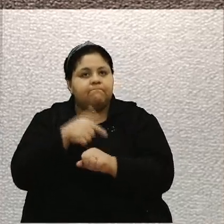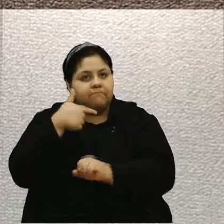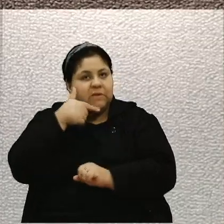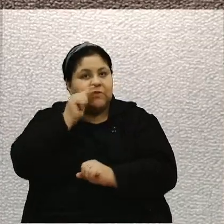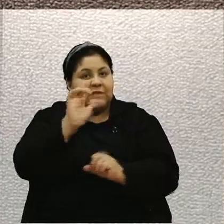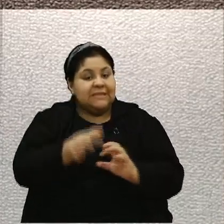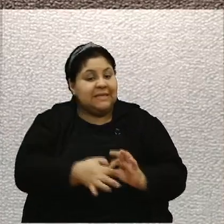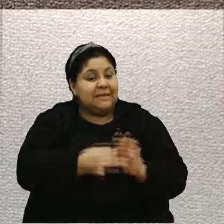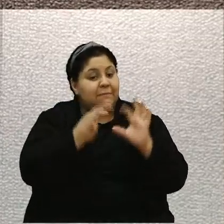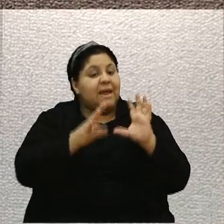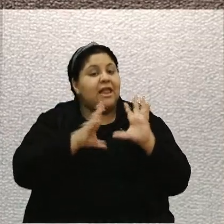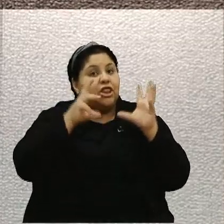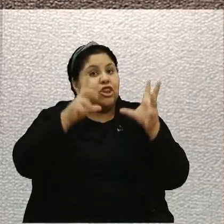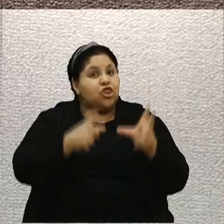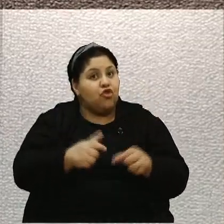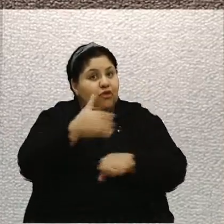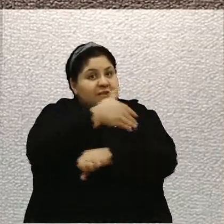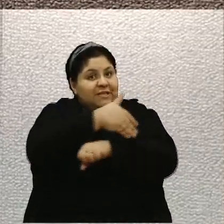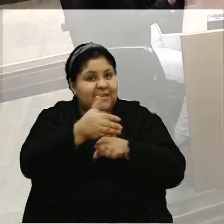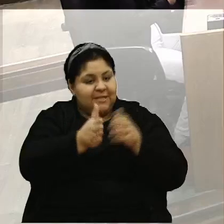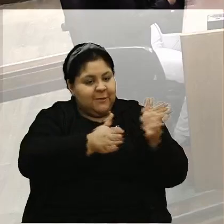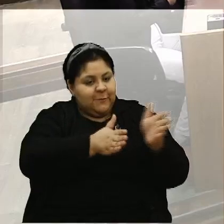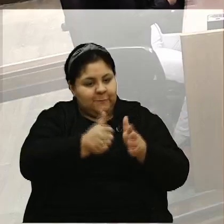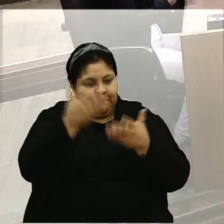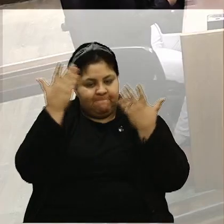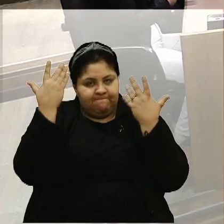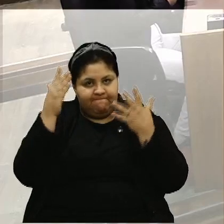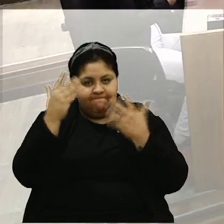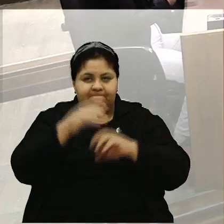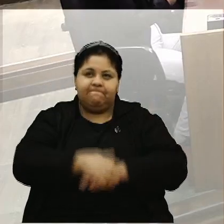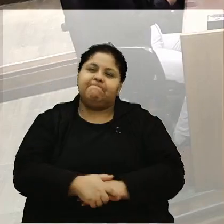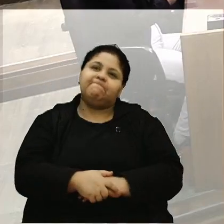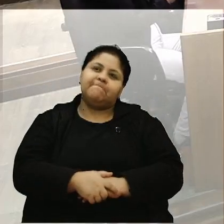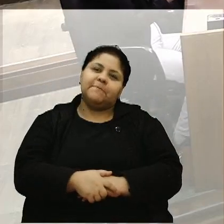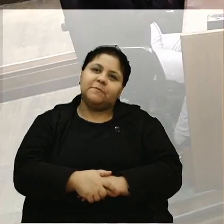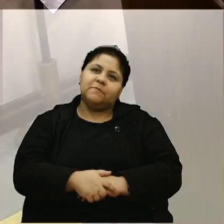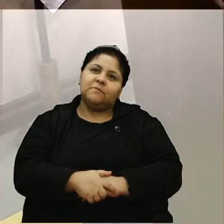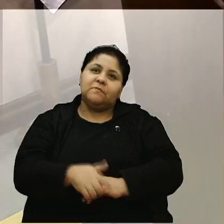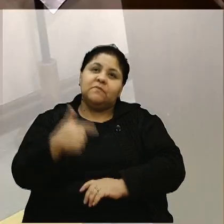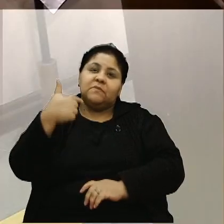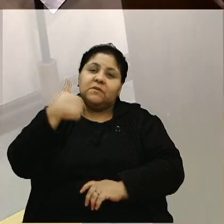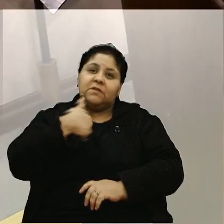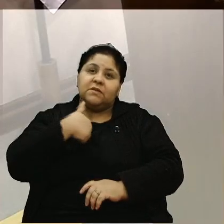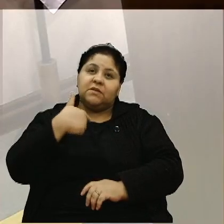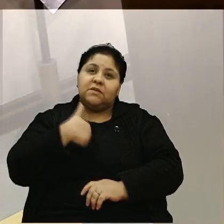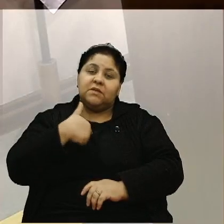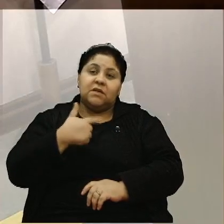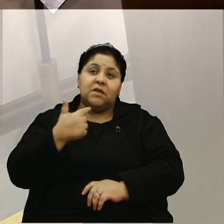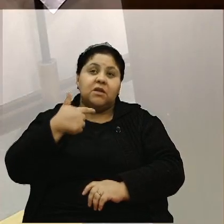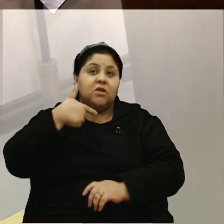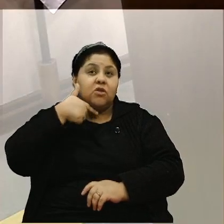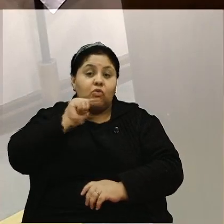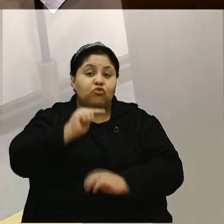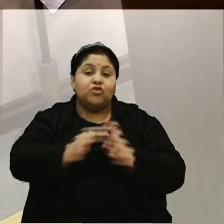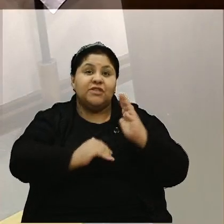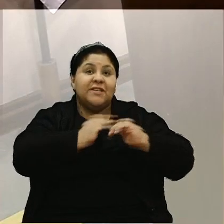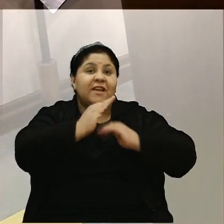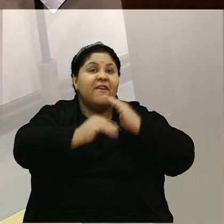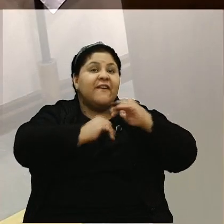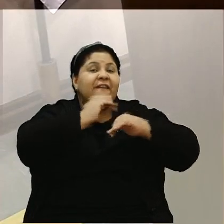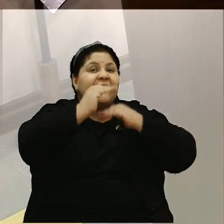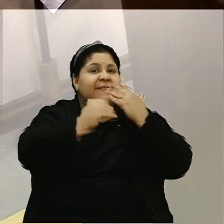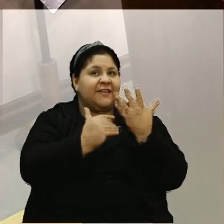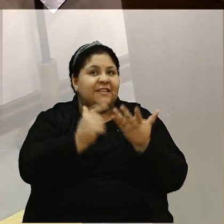todas essas estradas de acessos. Parabéns. Na verdade, vereador Lucas, eu enquanto estive lá não consegui evoluir naquilo